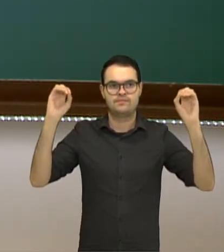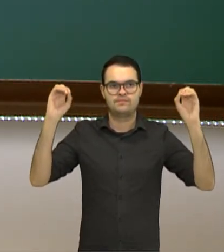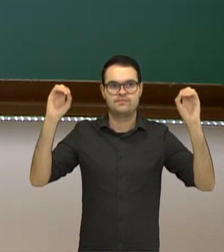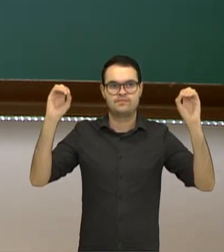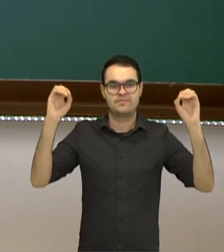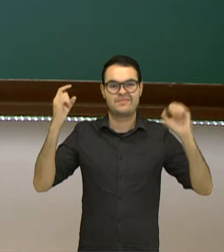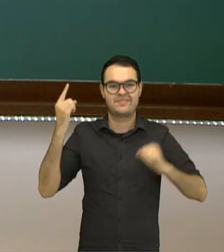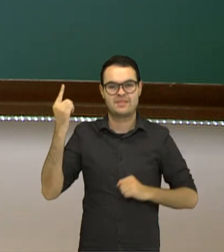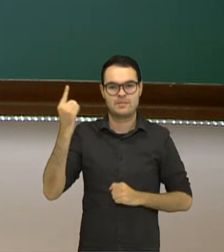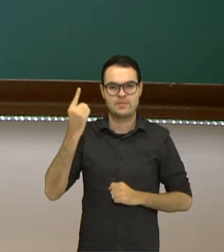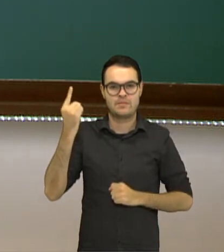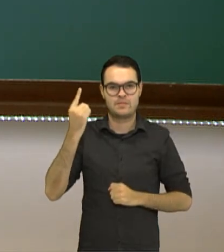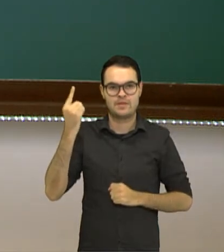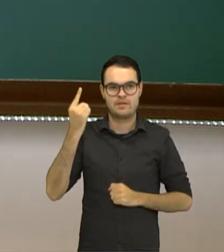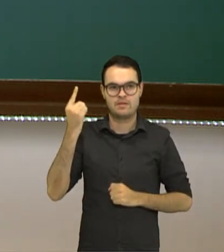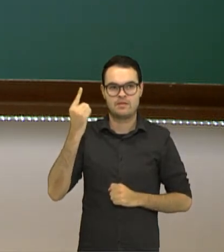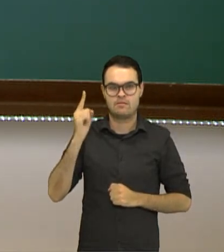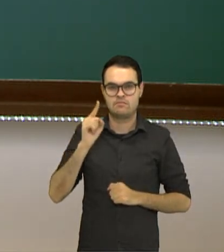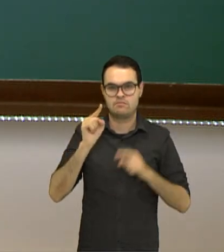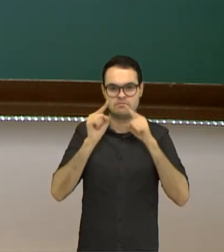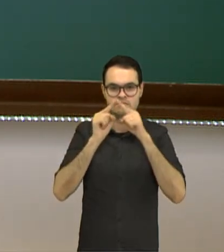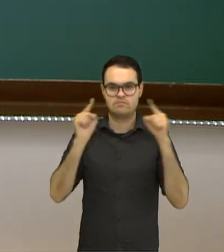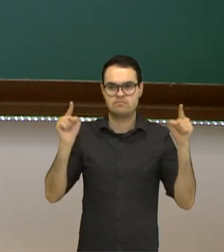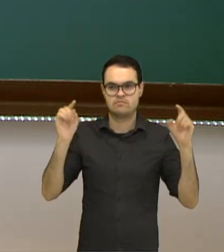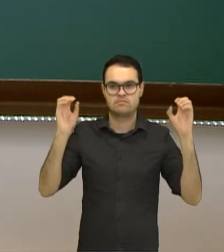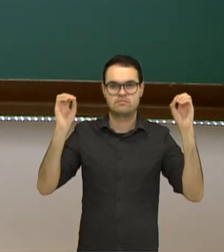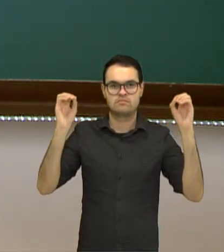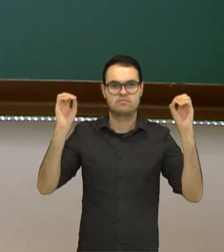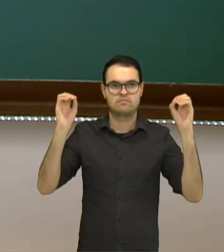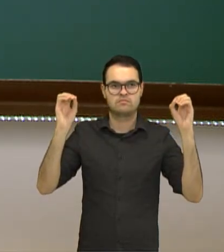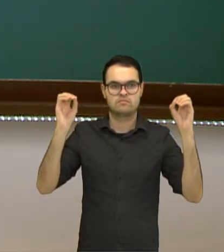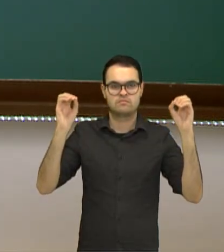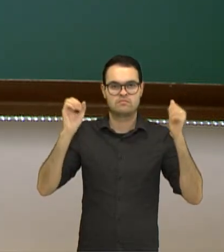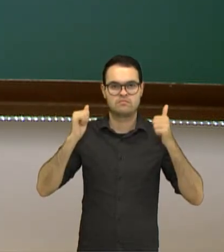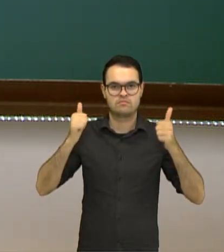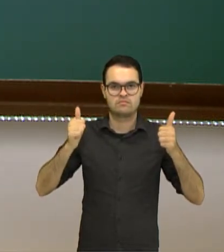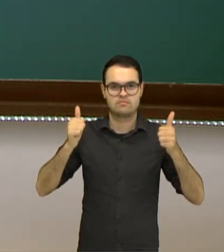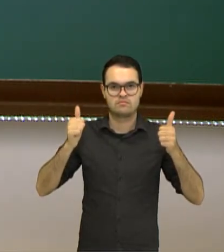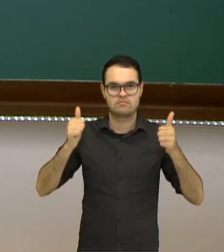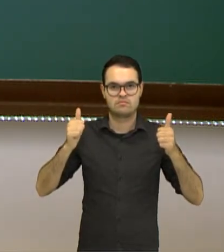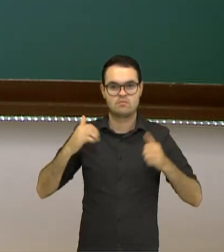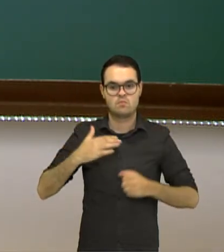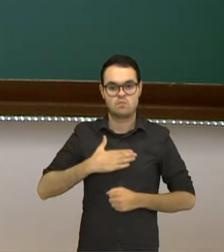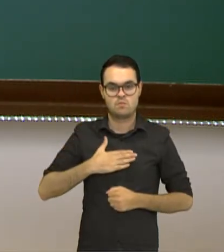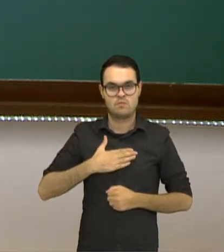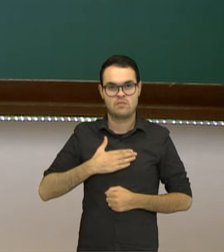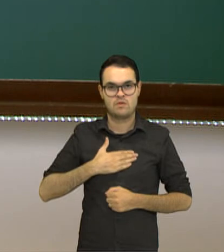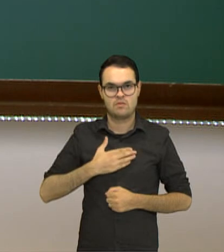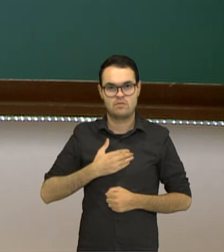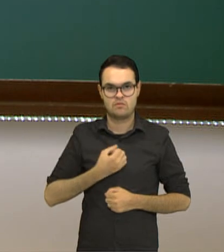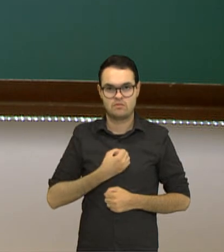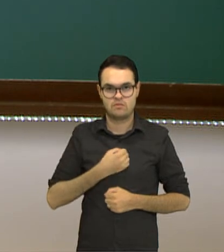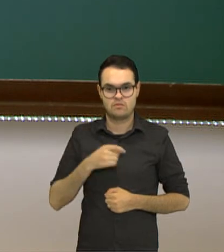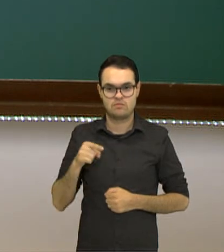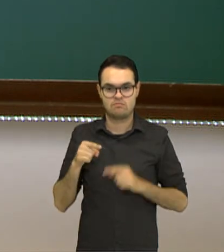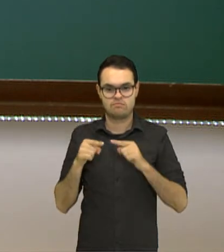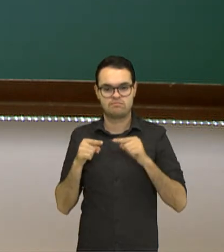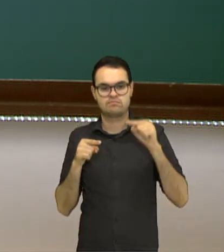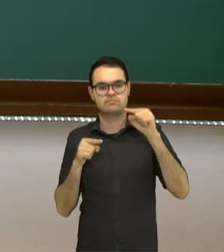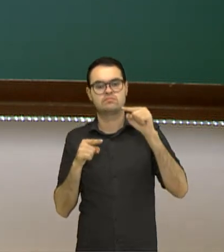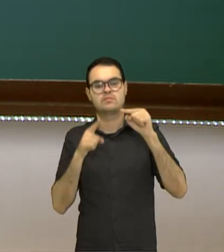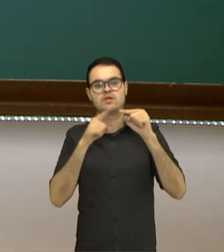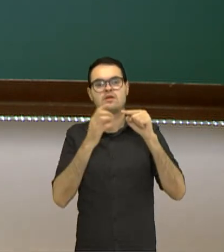na primeira linha aqui, ó, a gente já inicia com as duas bolinhas. Então o meu expoente vai ser igual